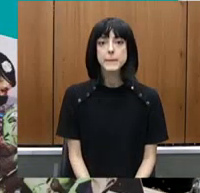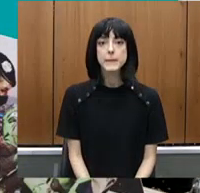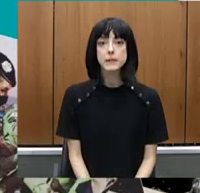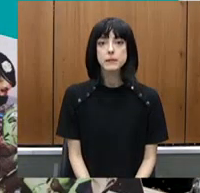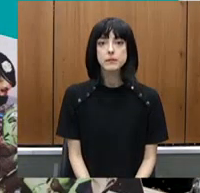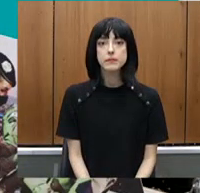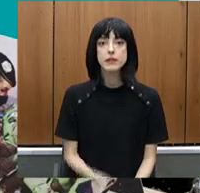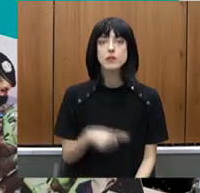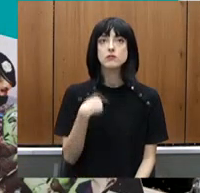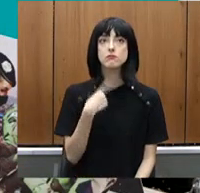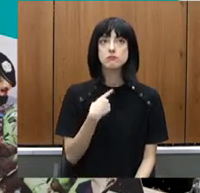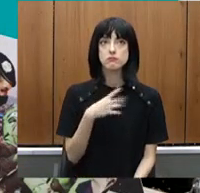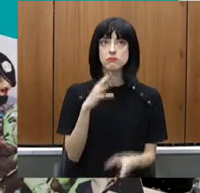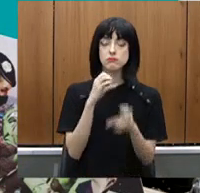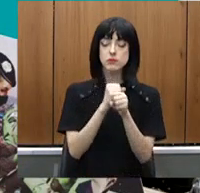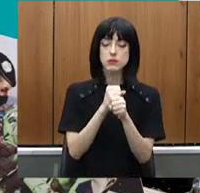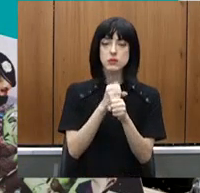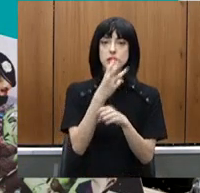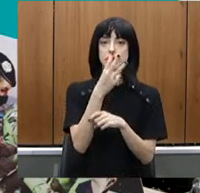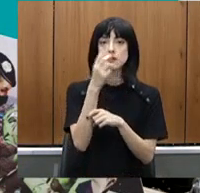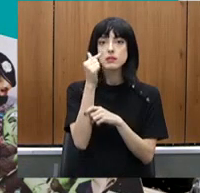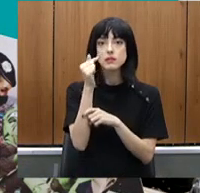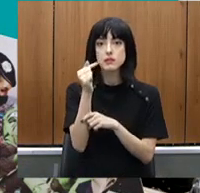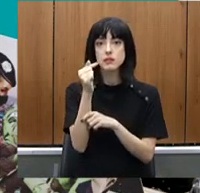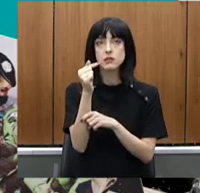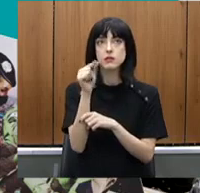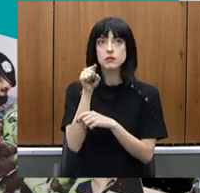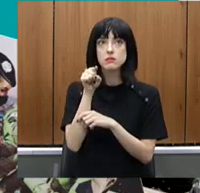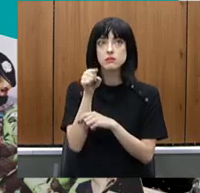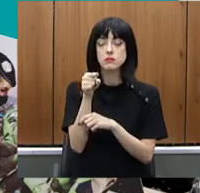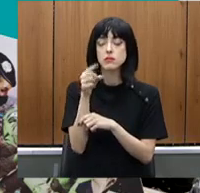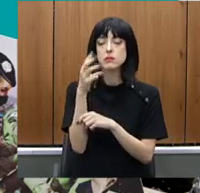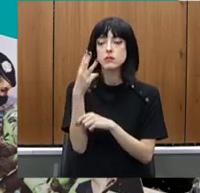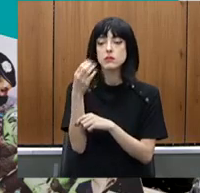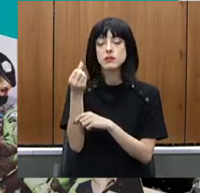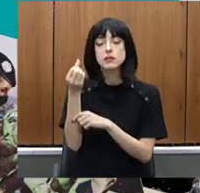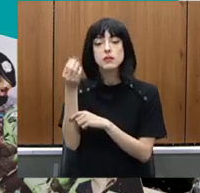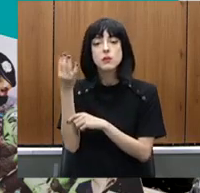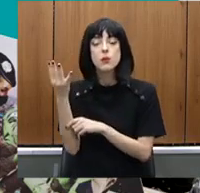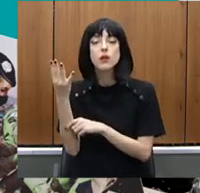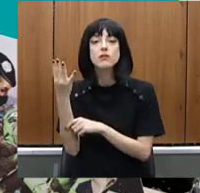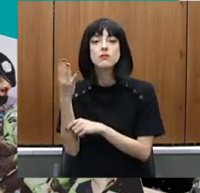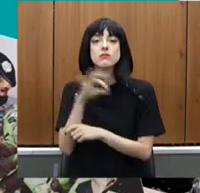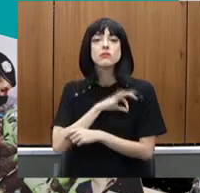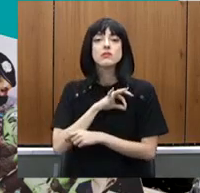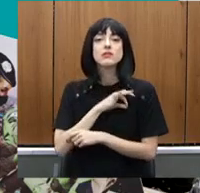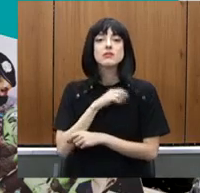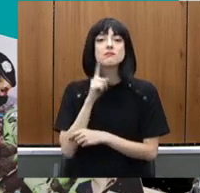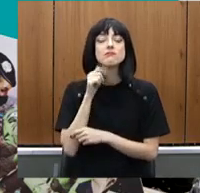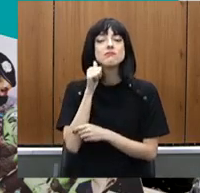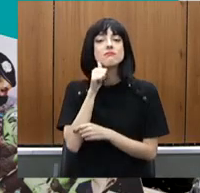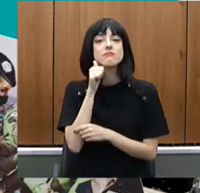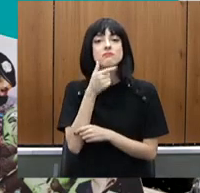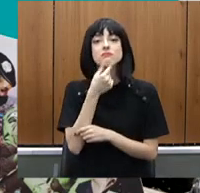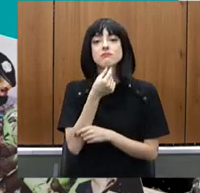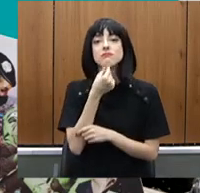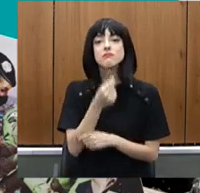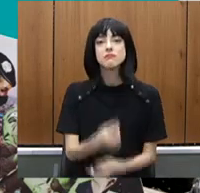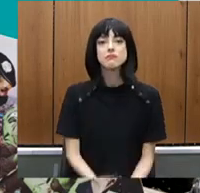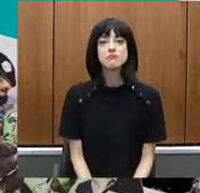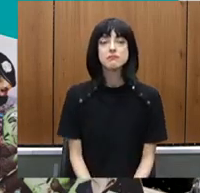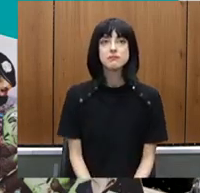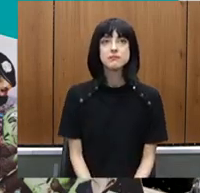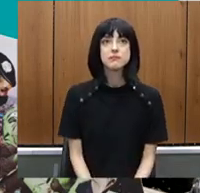policiais militares e masculino e feminino nós tivemos incluído em 2022